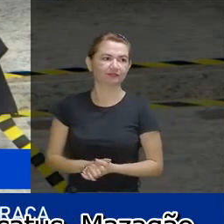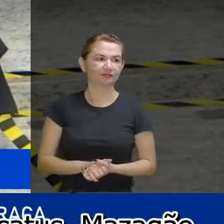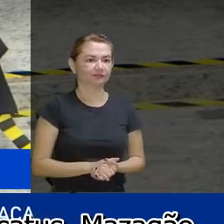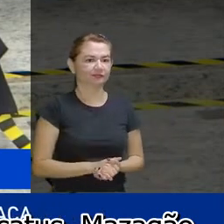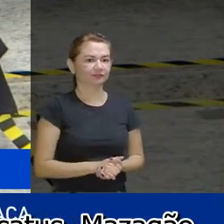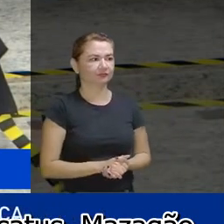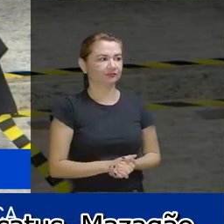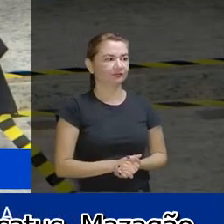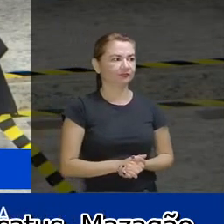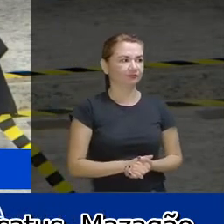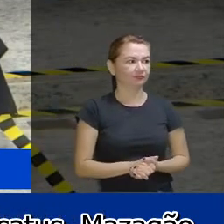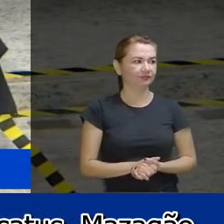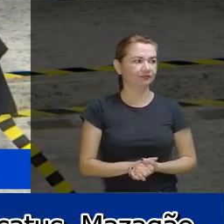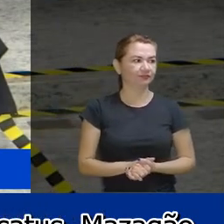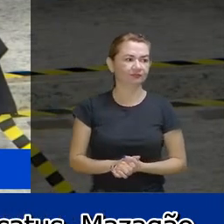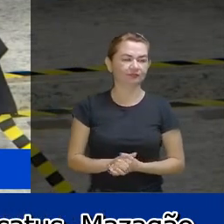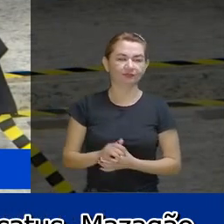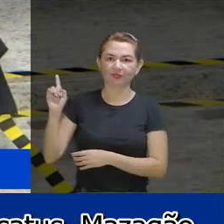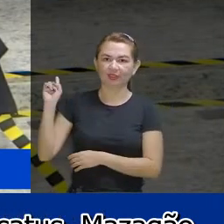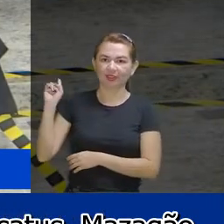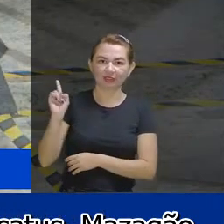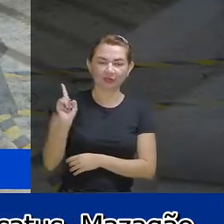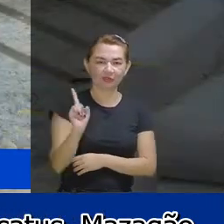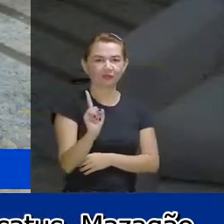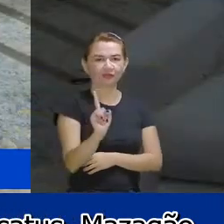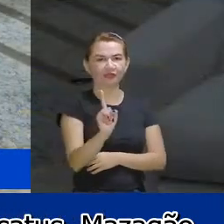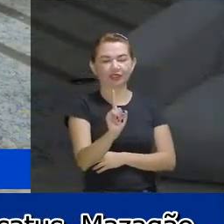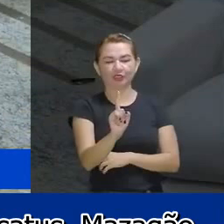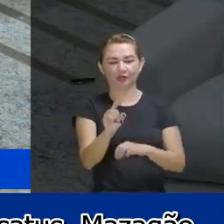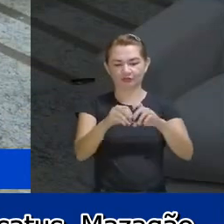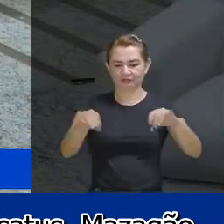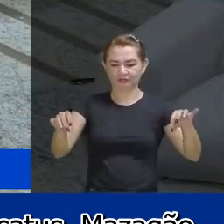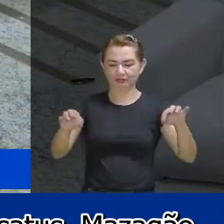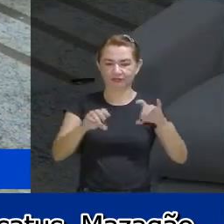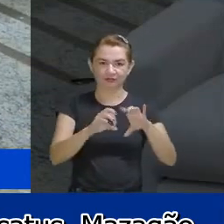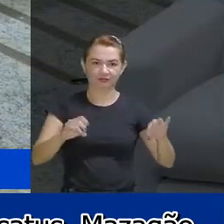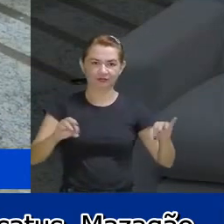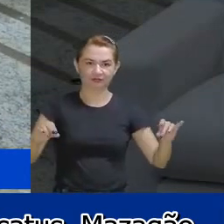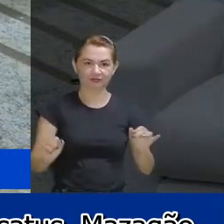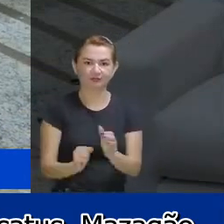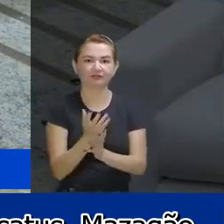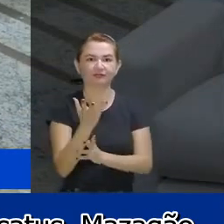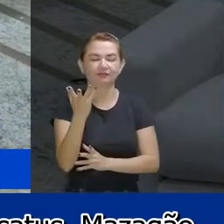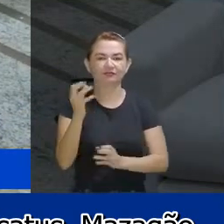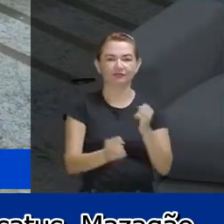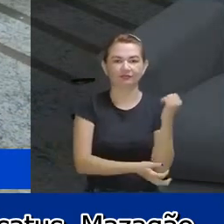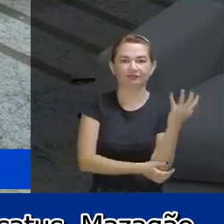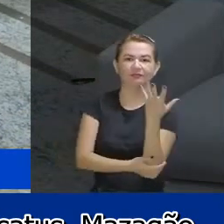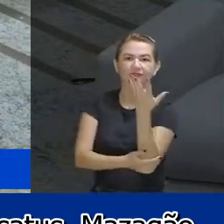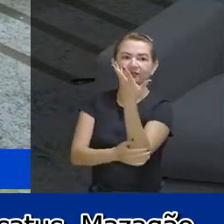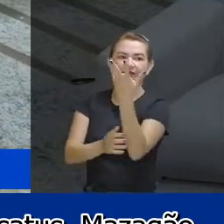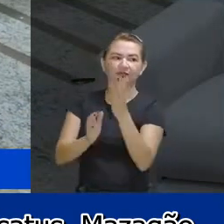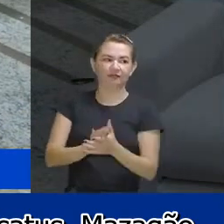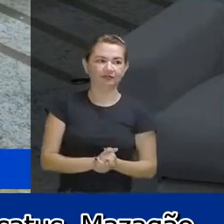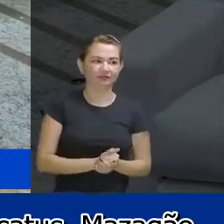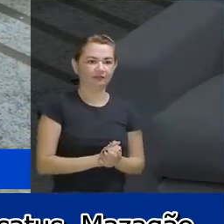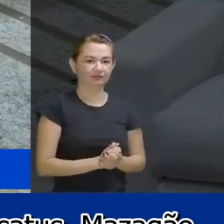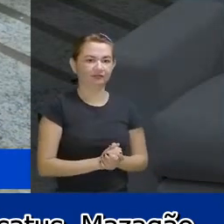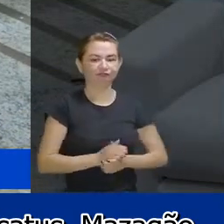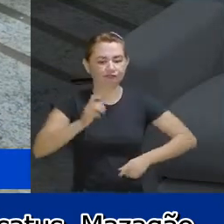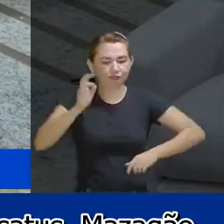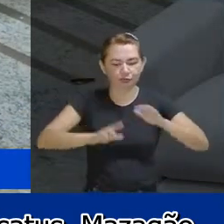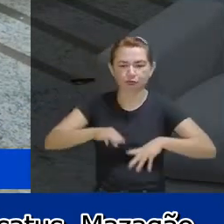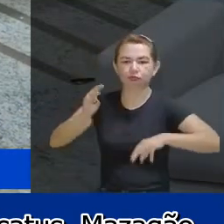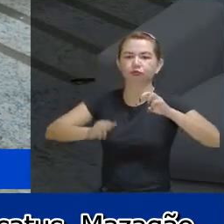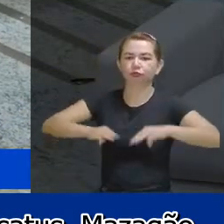Nos vieram plantando a semente dos quebrantos e